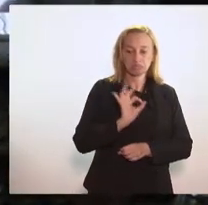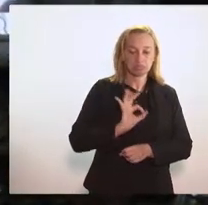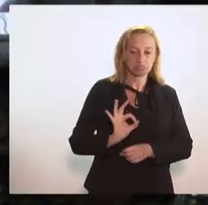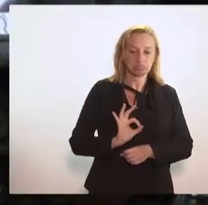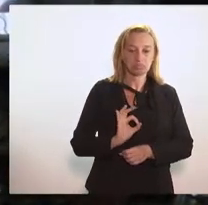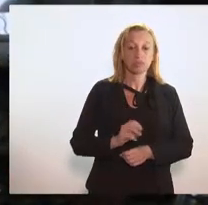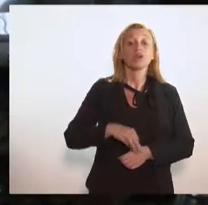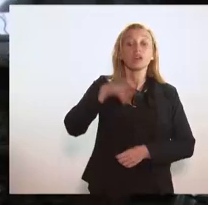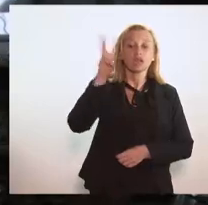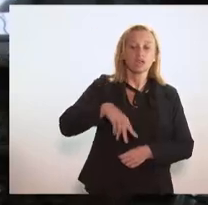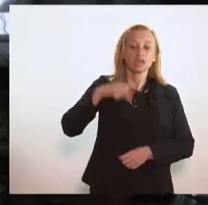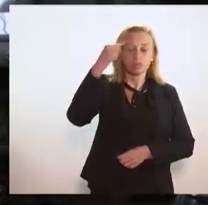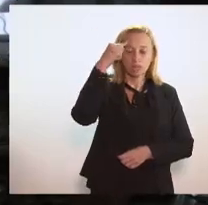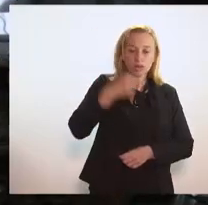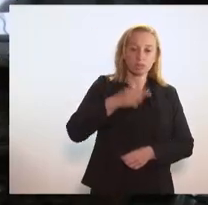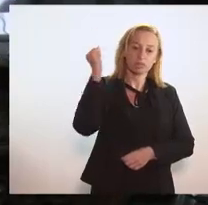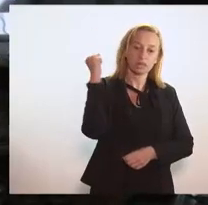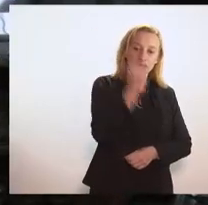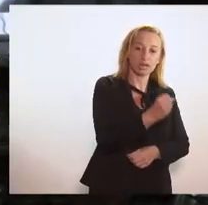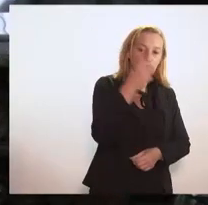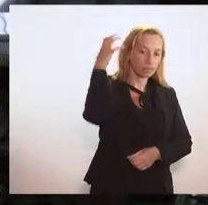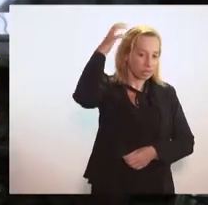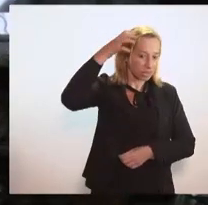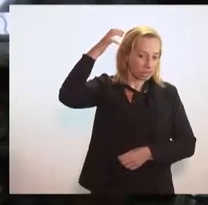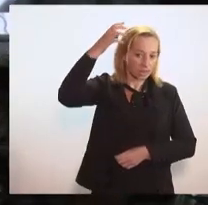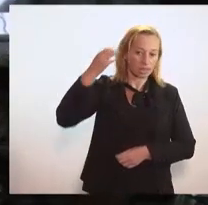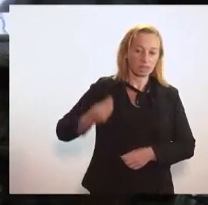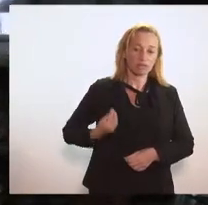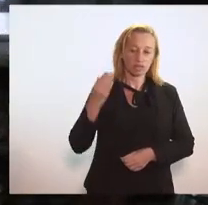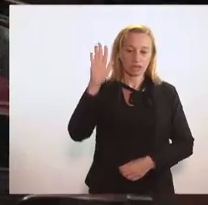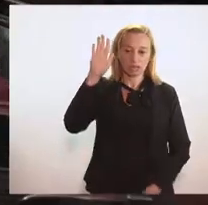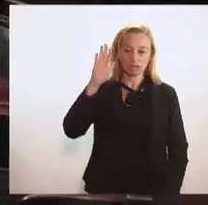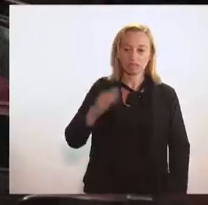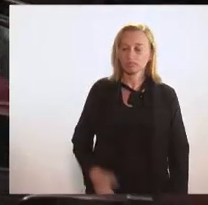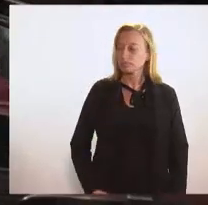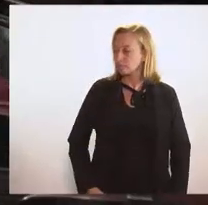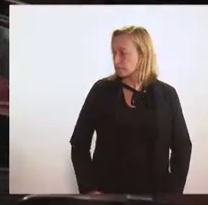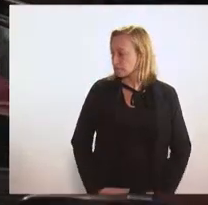quem mandou matar a Mariele Mariele presente